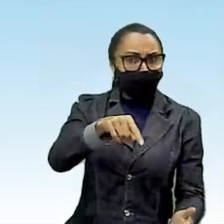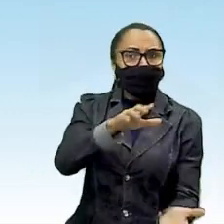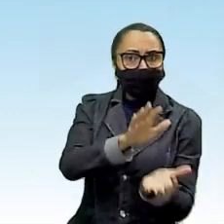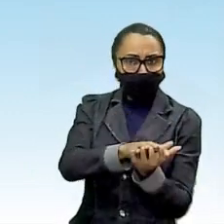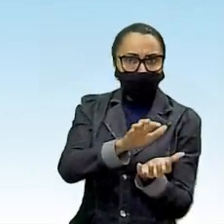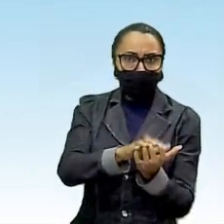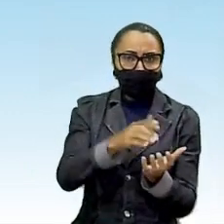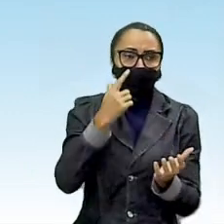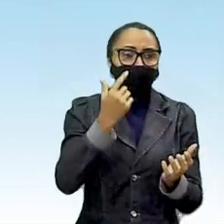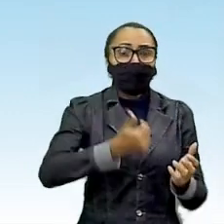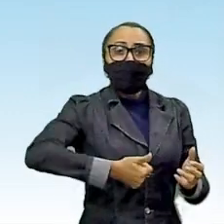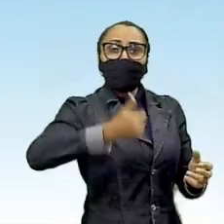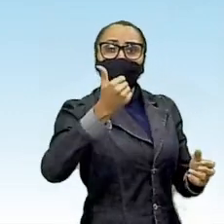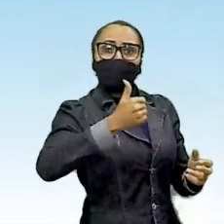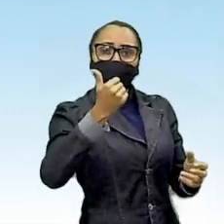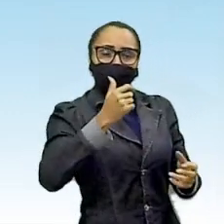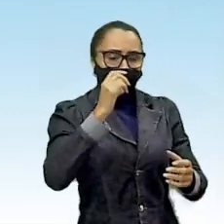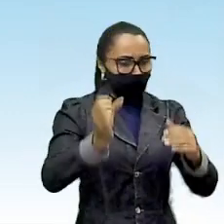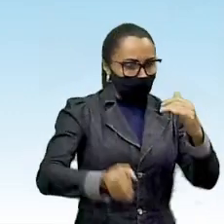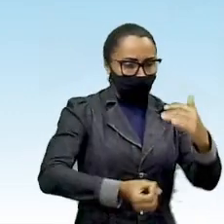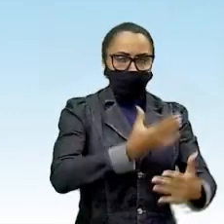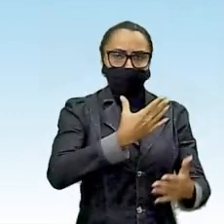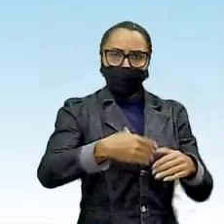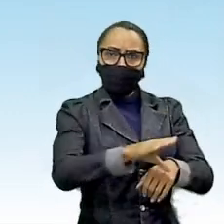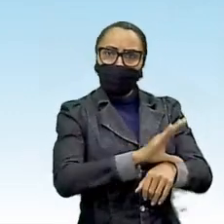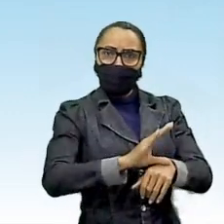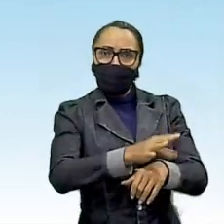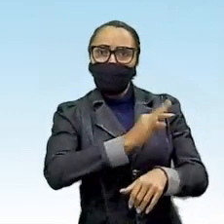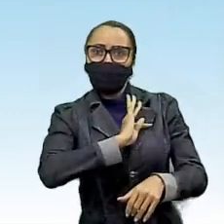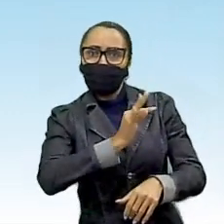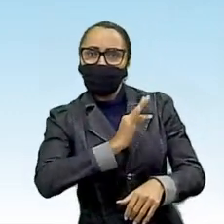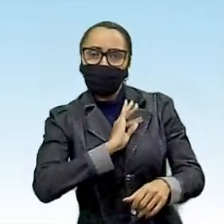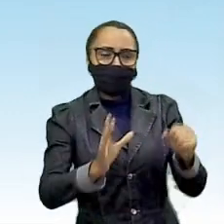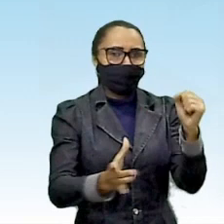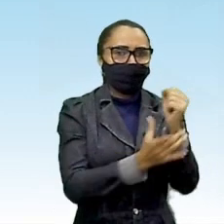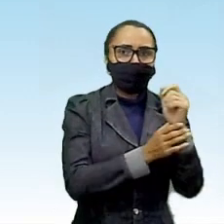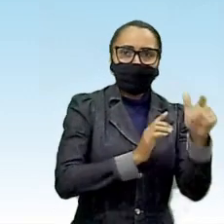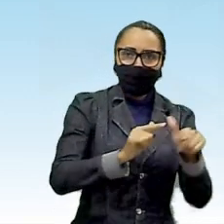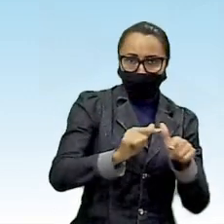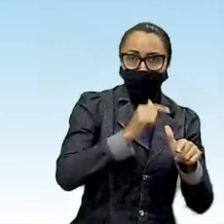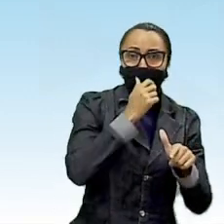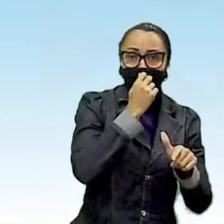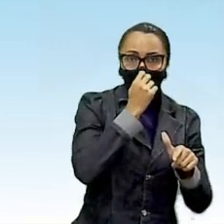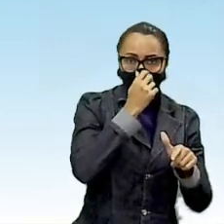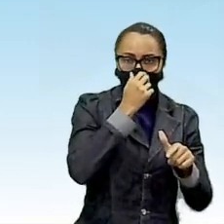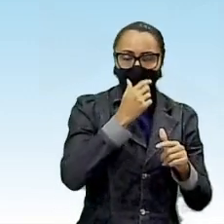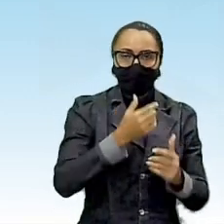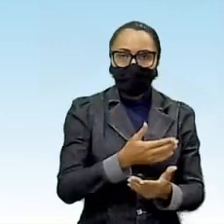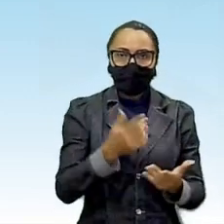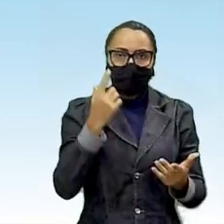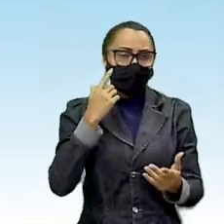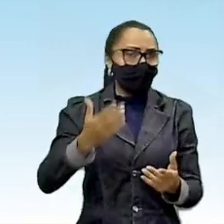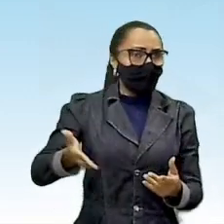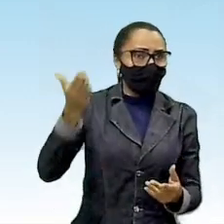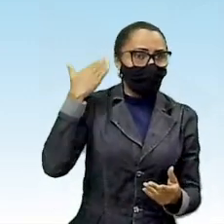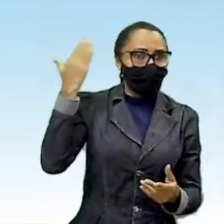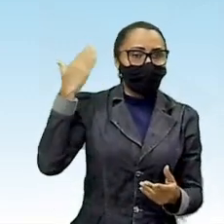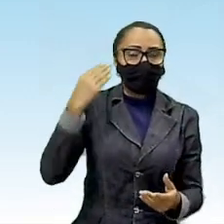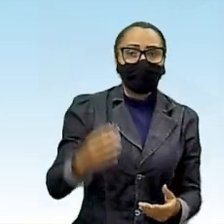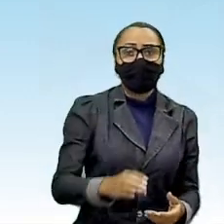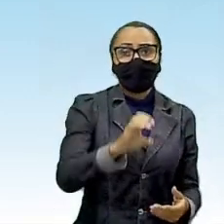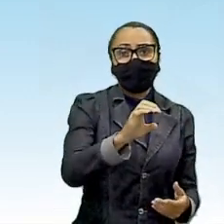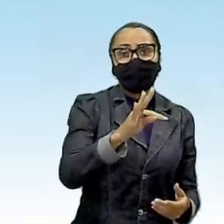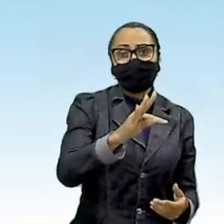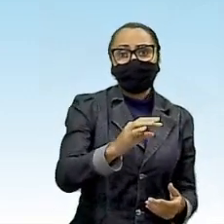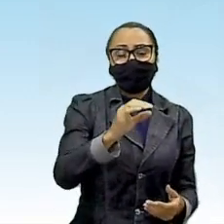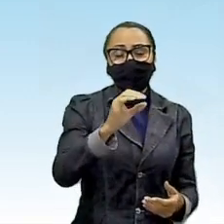gente teve a criação do primeiro curso técnico em segurança do trabalho, no antigo ETFPE,